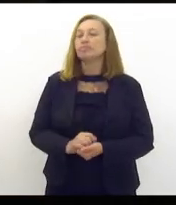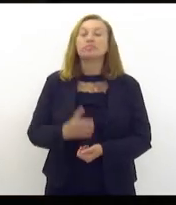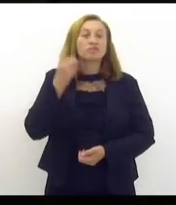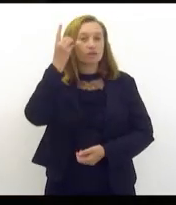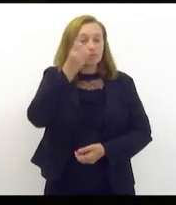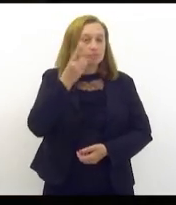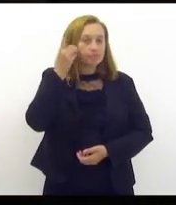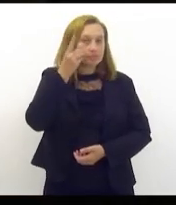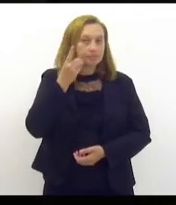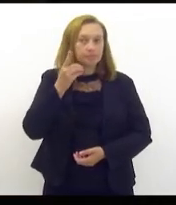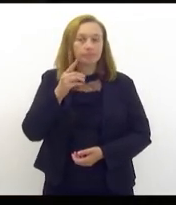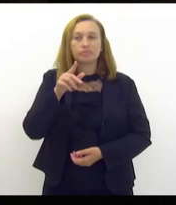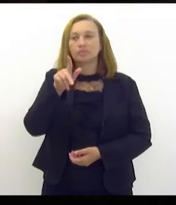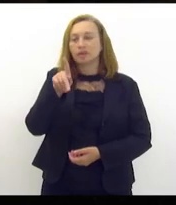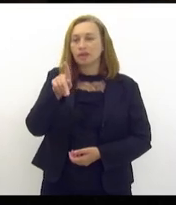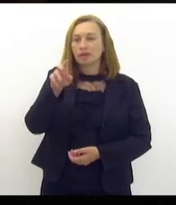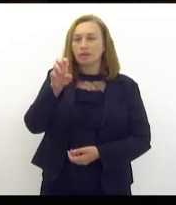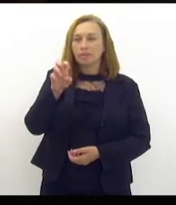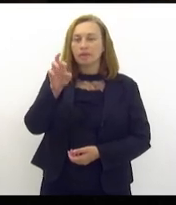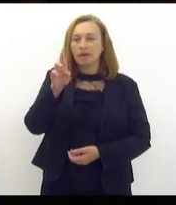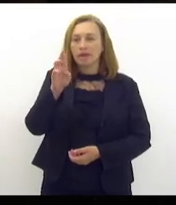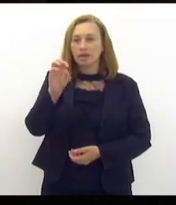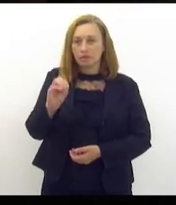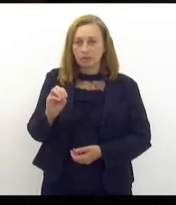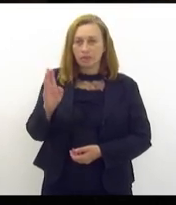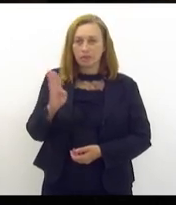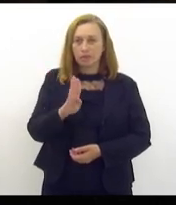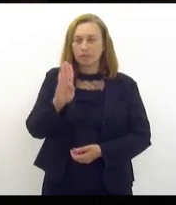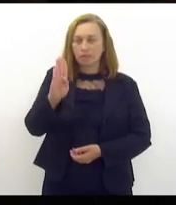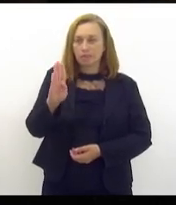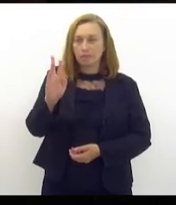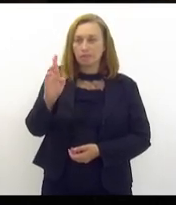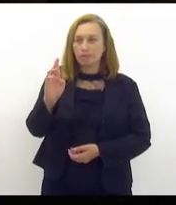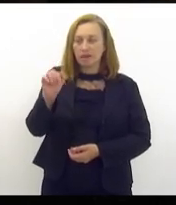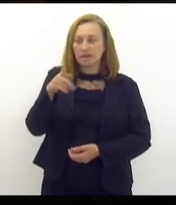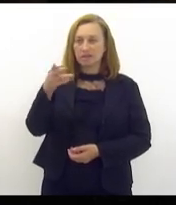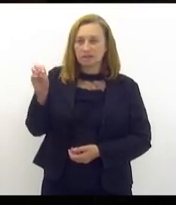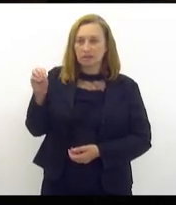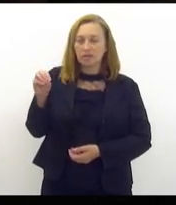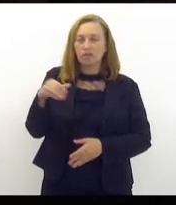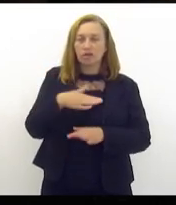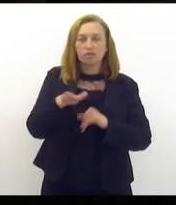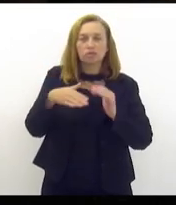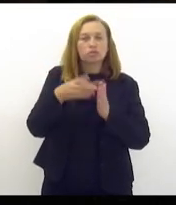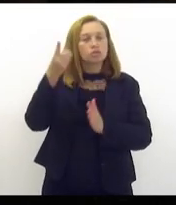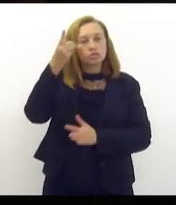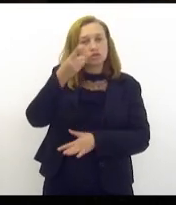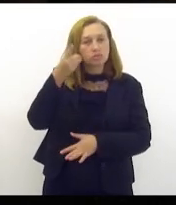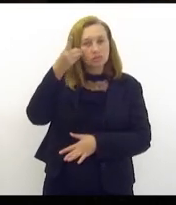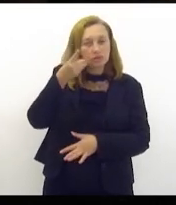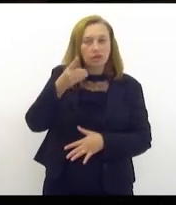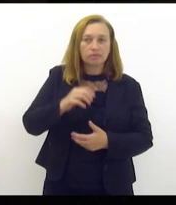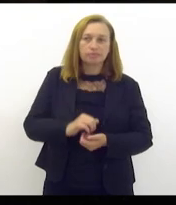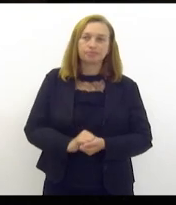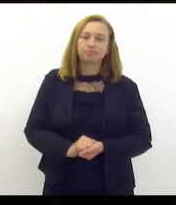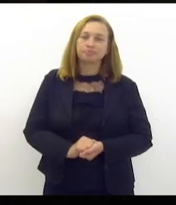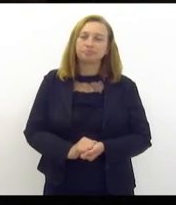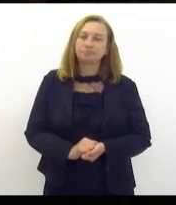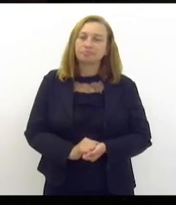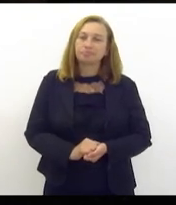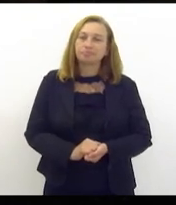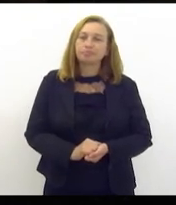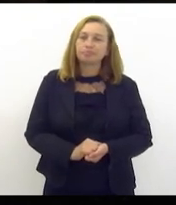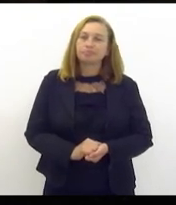deputado Pedro Brazão, senhoras e senhores deputados que